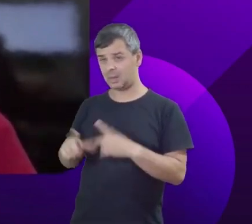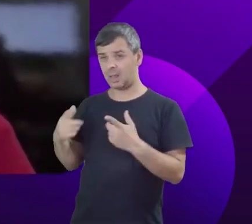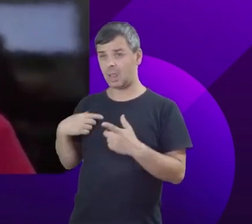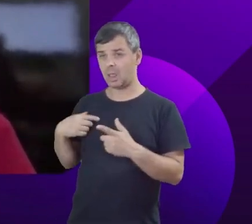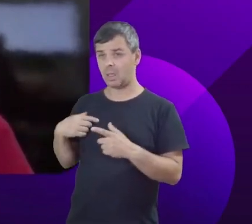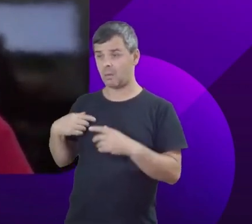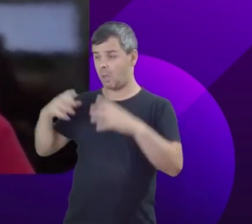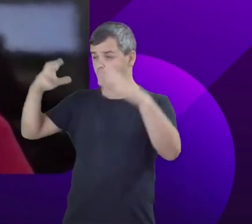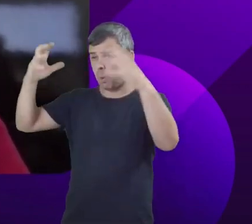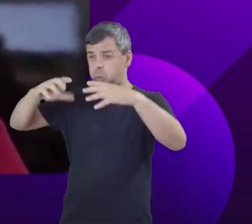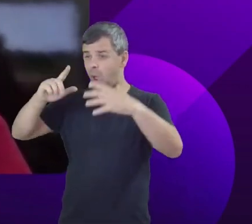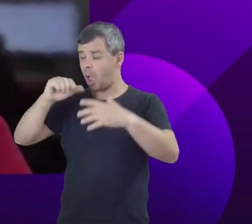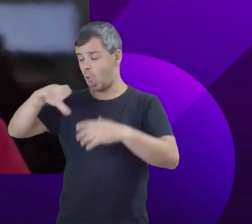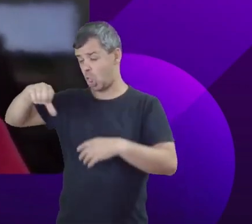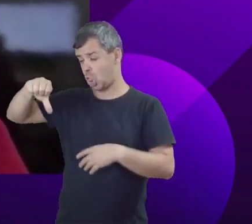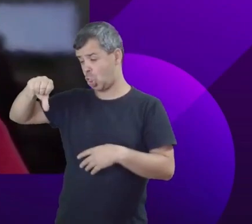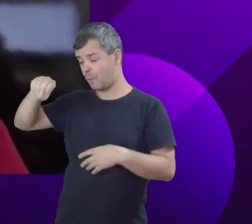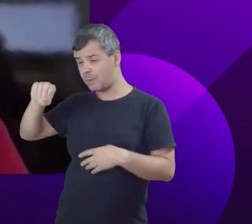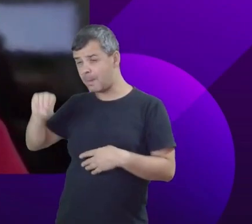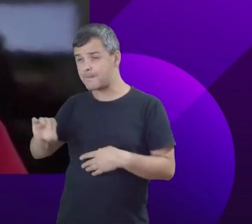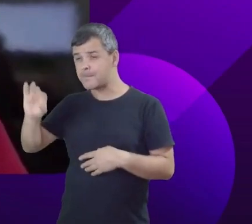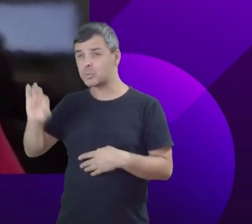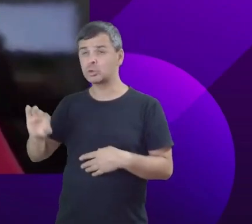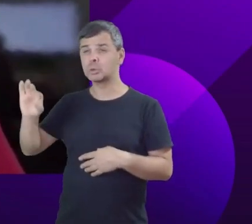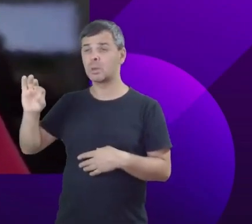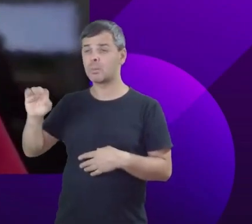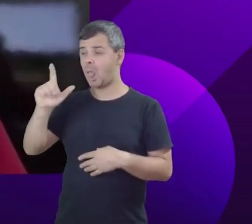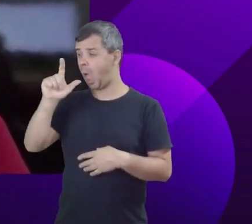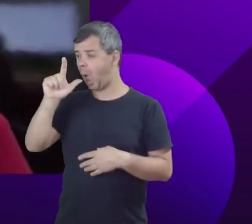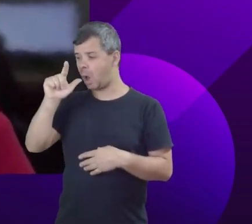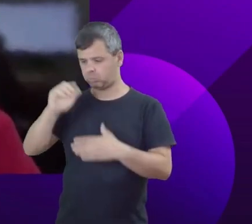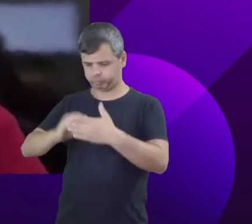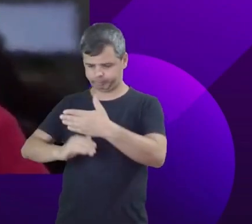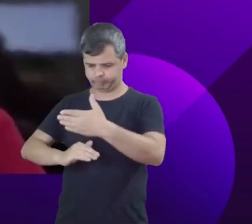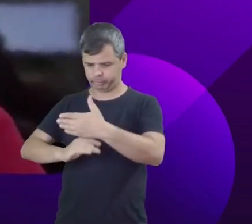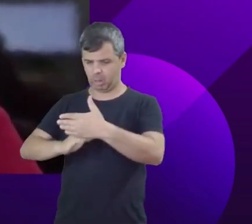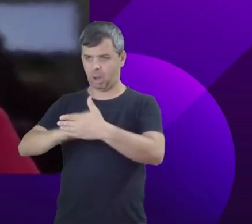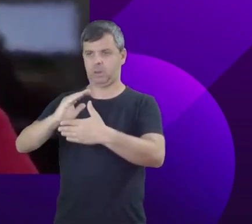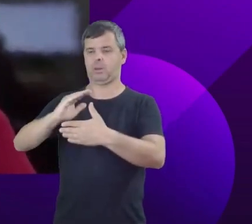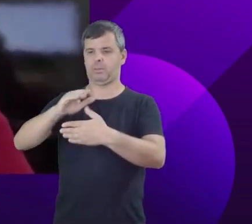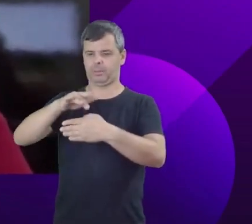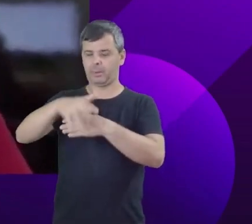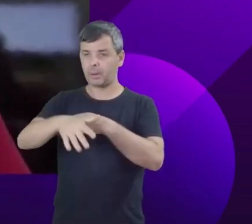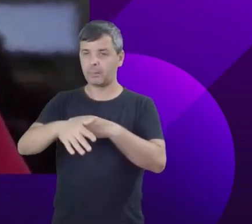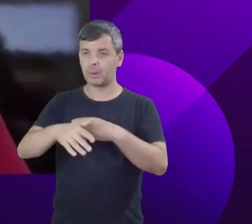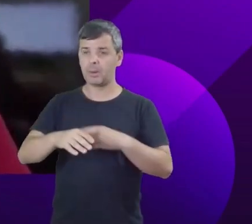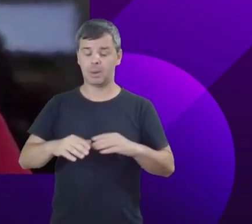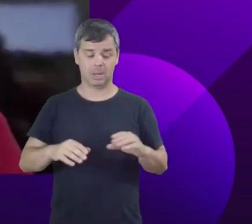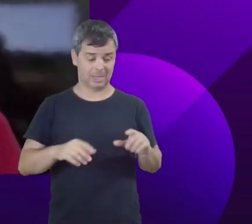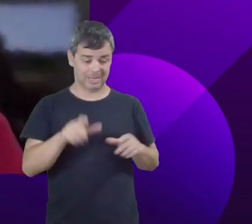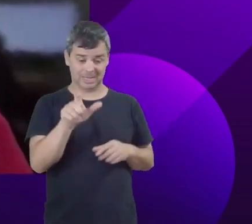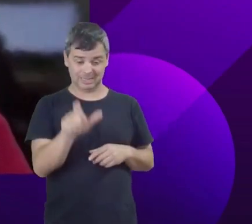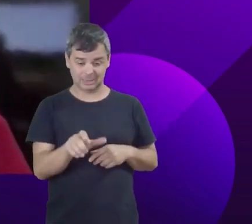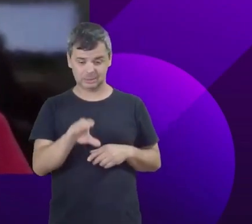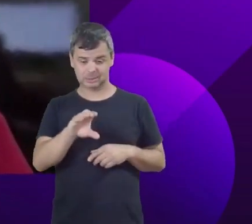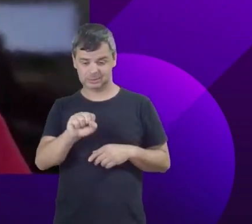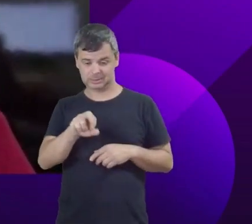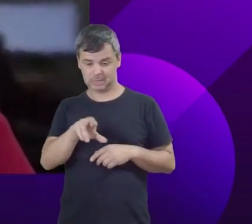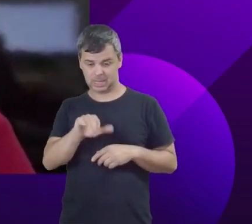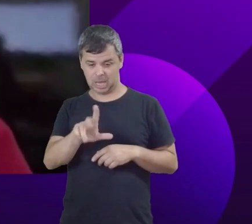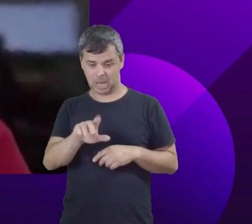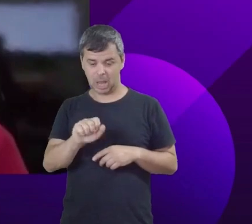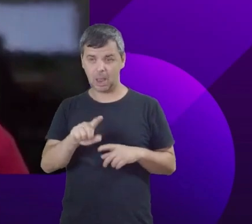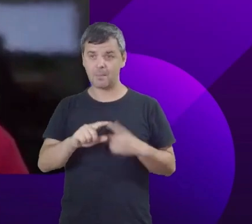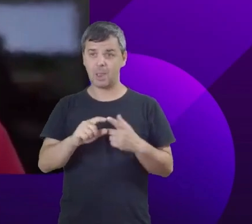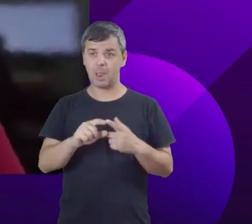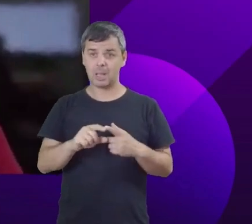foi atingida, 90% da cidade ela foi atingida pela água, pela cheia, né? Canoas teve muitos bairros aí que a água chegou a